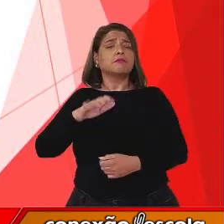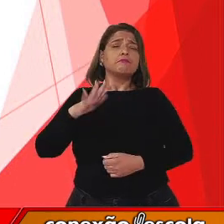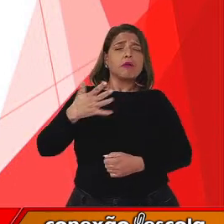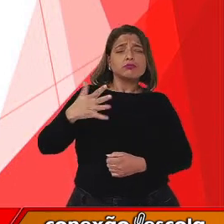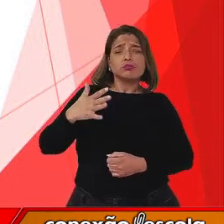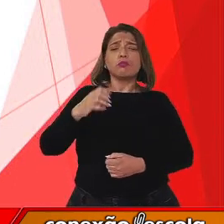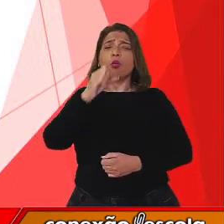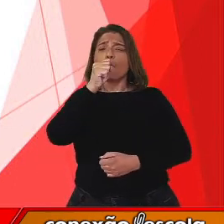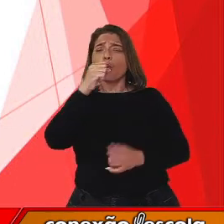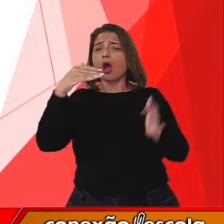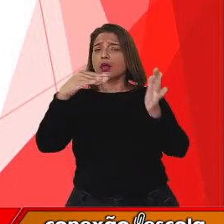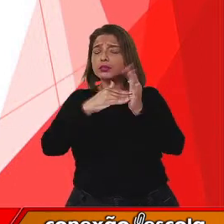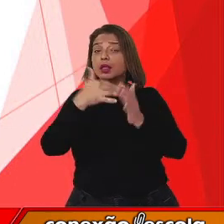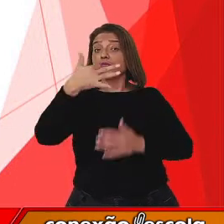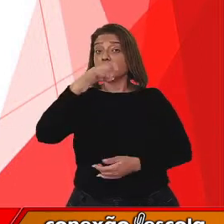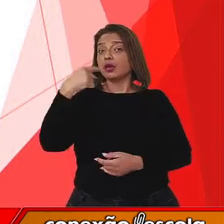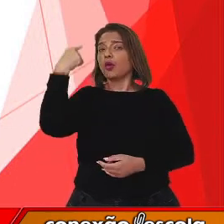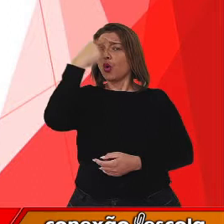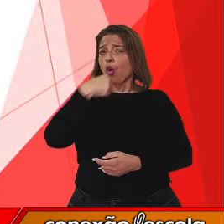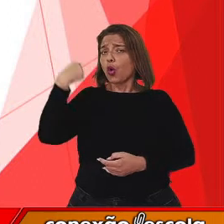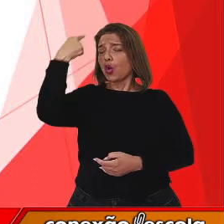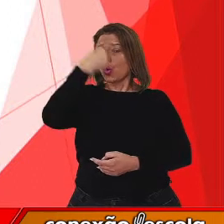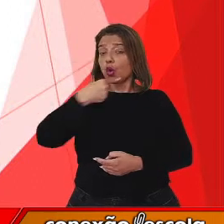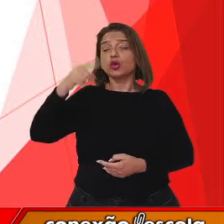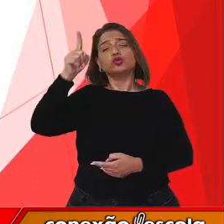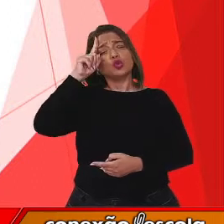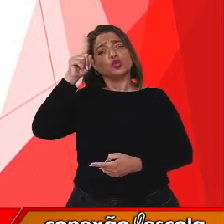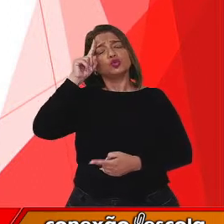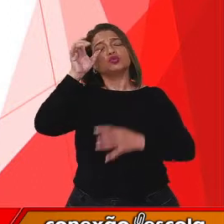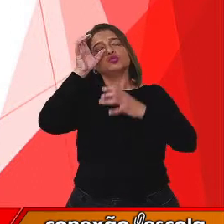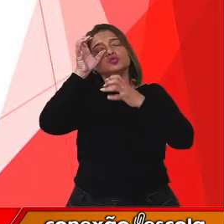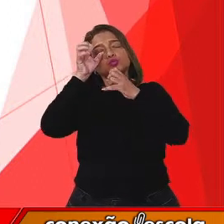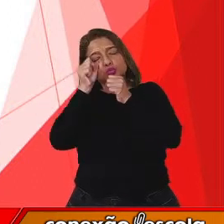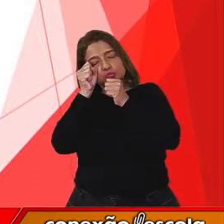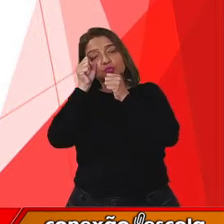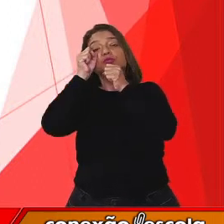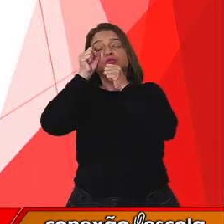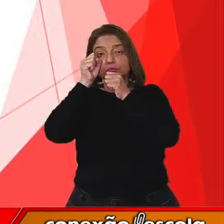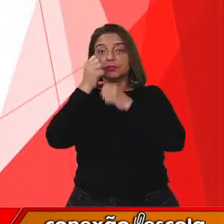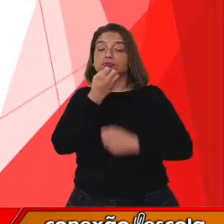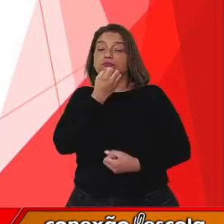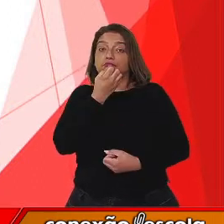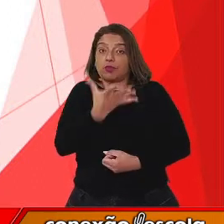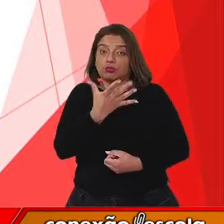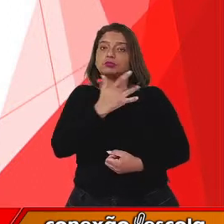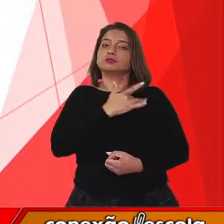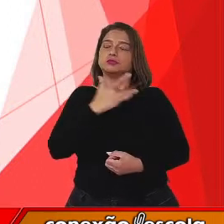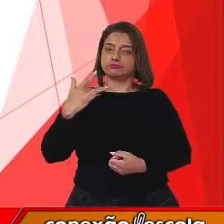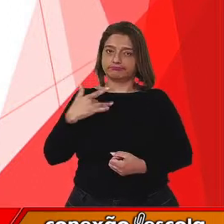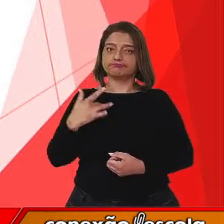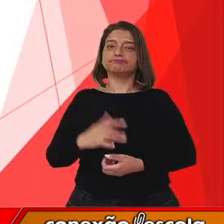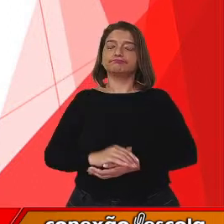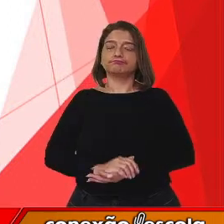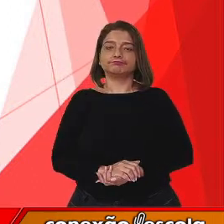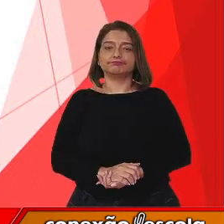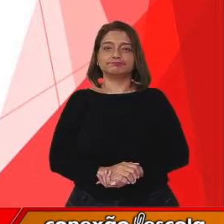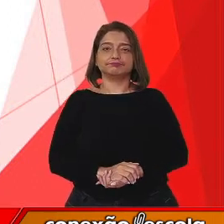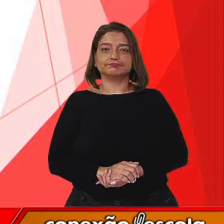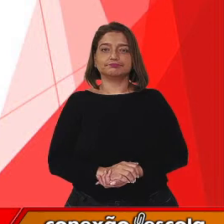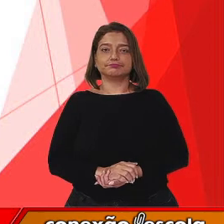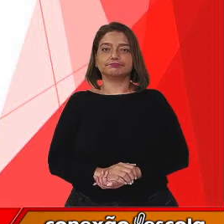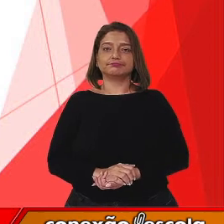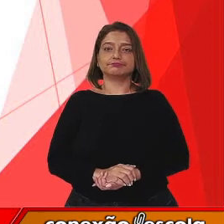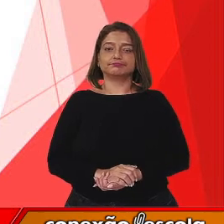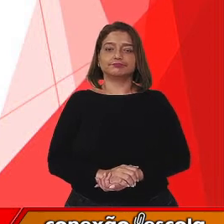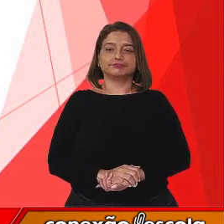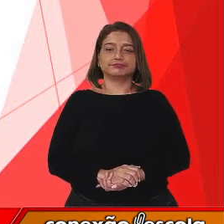menos de 8 a 10 horas toda noite. Get at least 8 to 10 hours